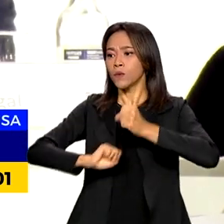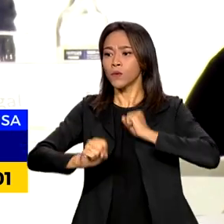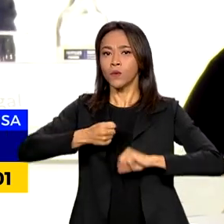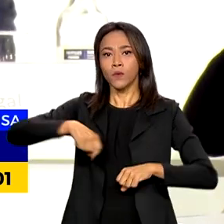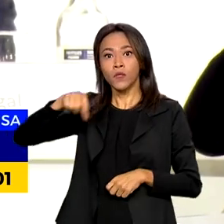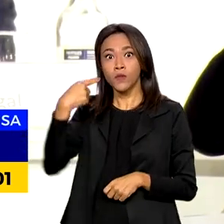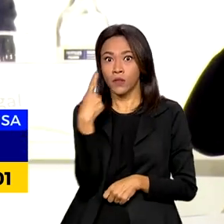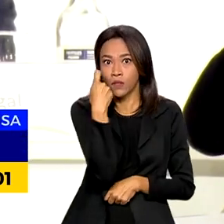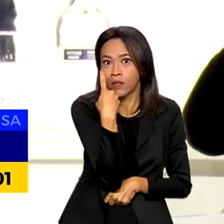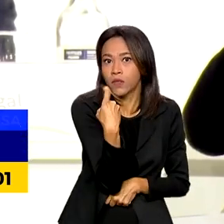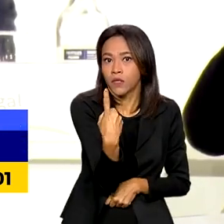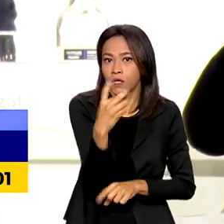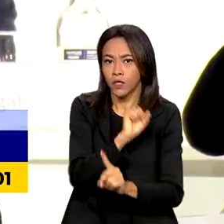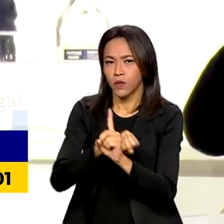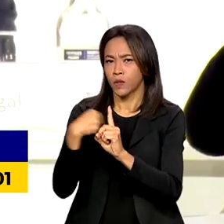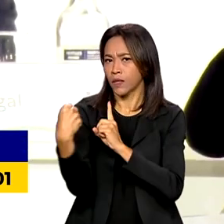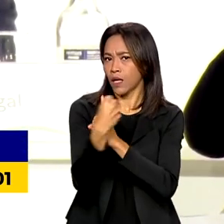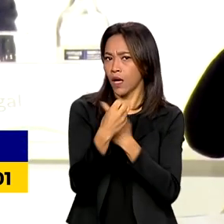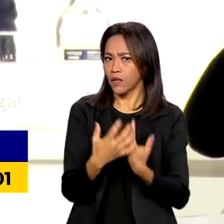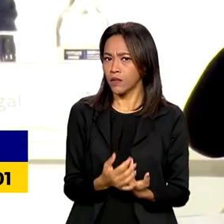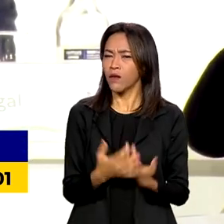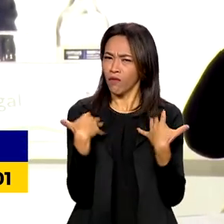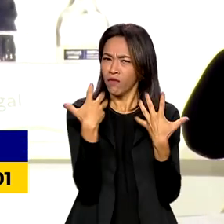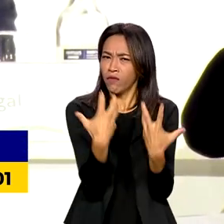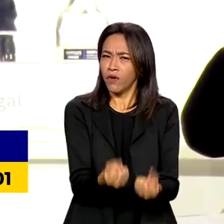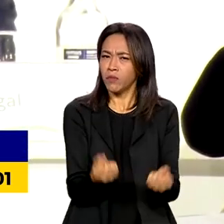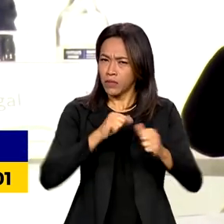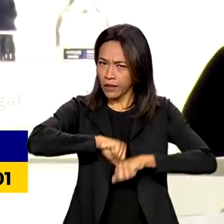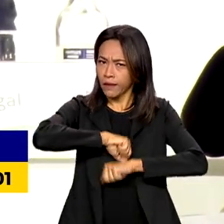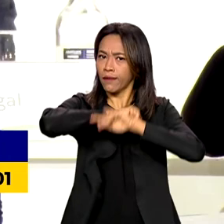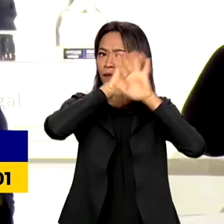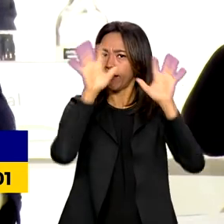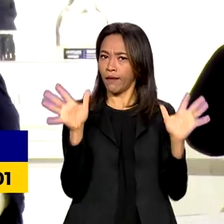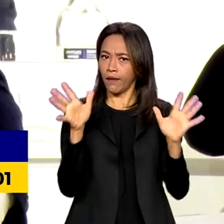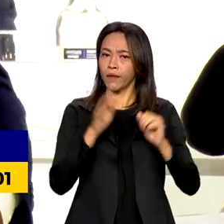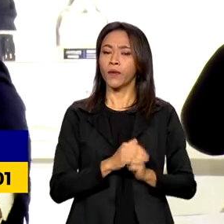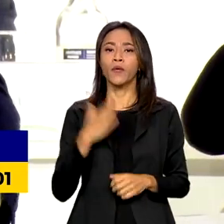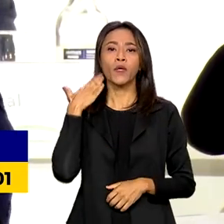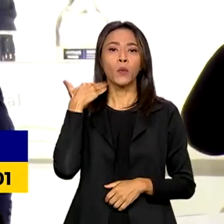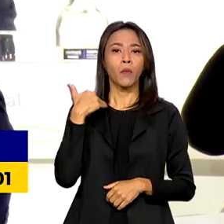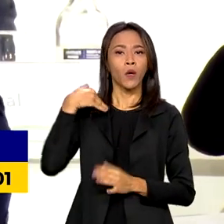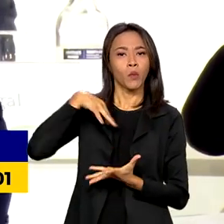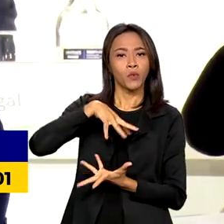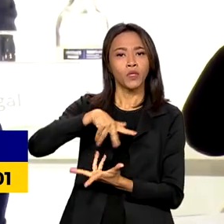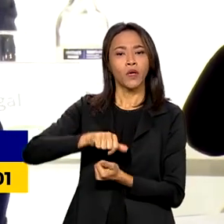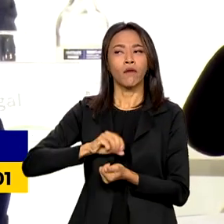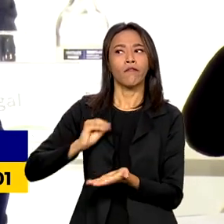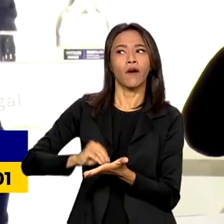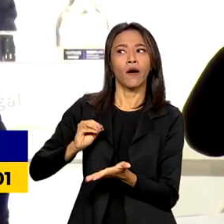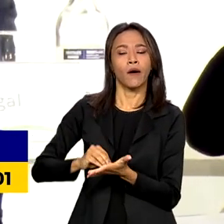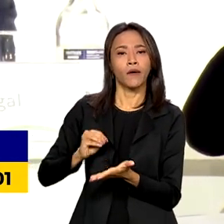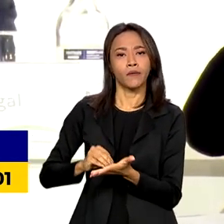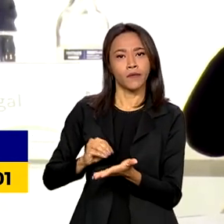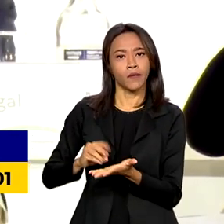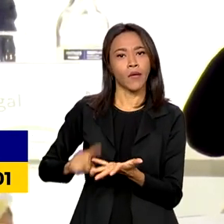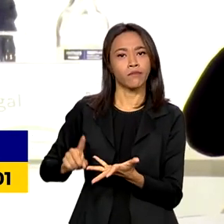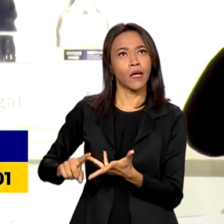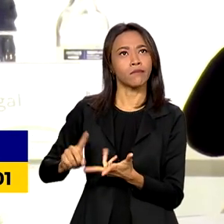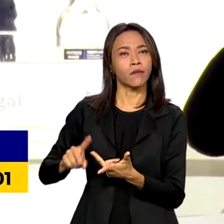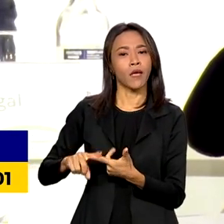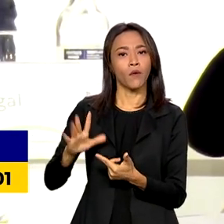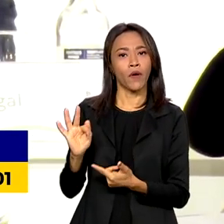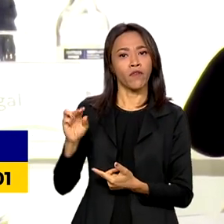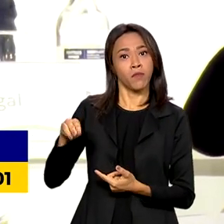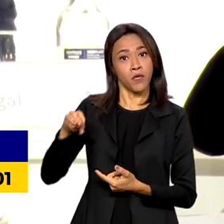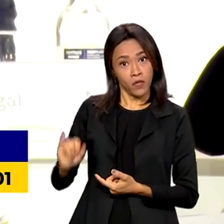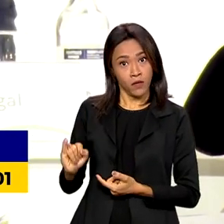sociedade. Vamos ter claro que o Banco Mundial deixa muito a desejar naquilo que o mundo aspira